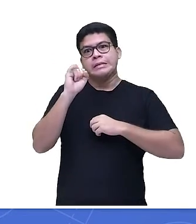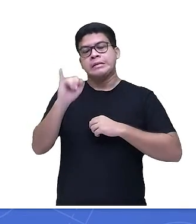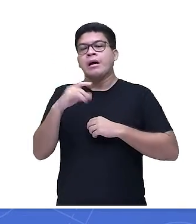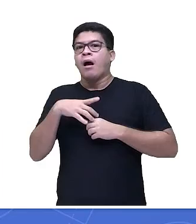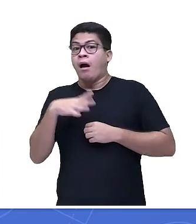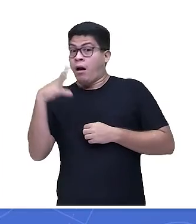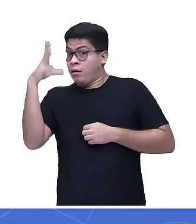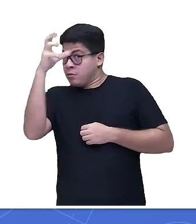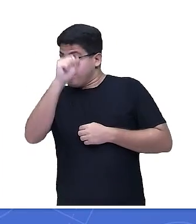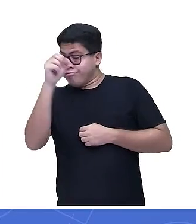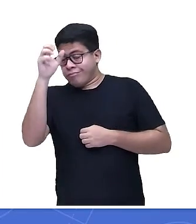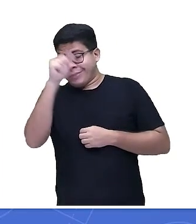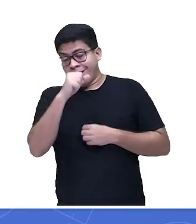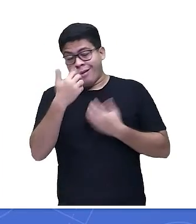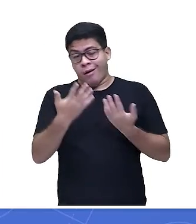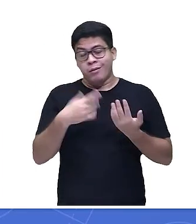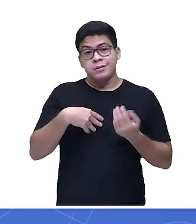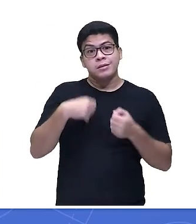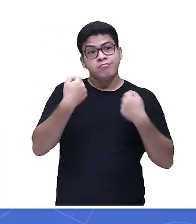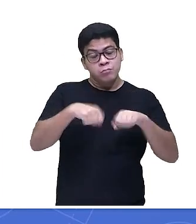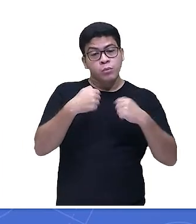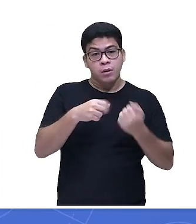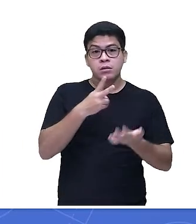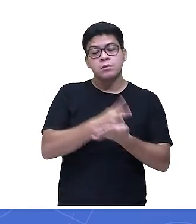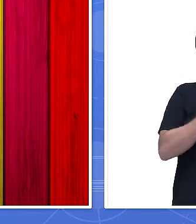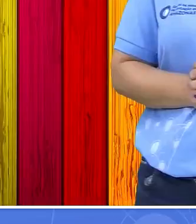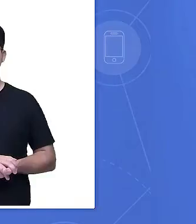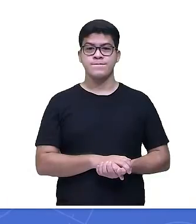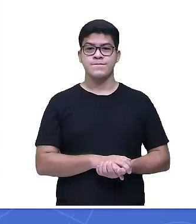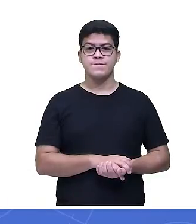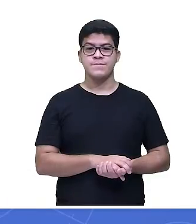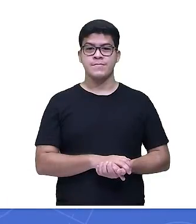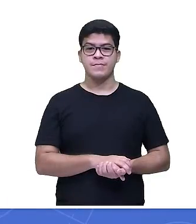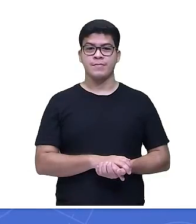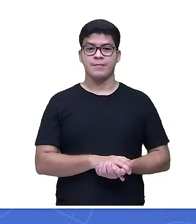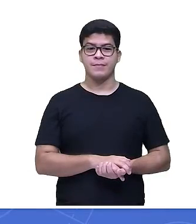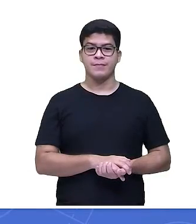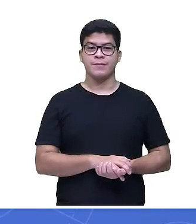alguma aprendizagem, tá bom? Então, vamos ver aí.